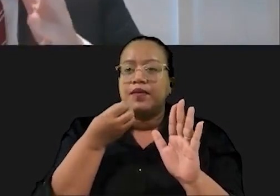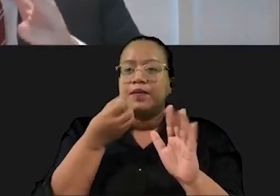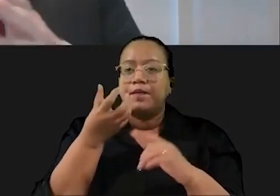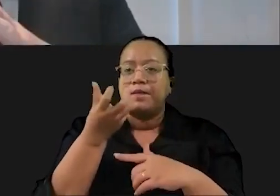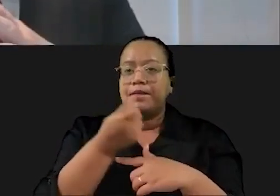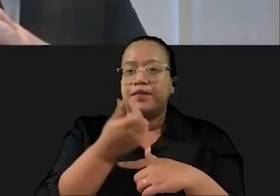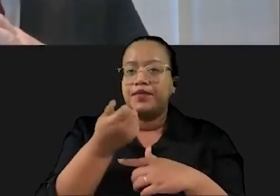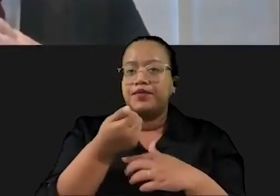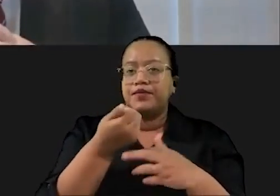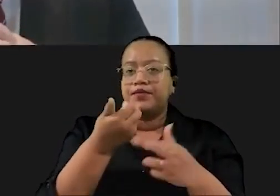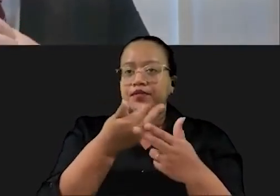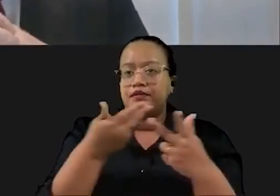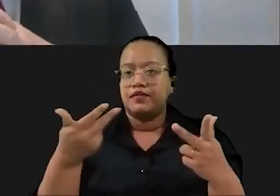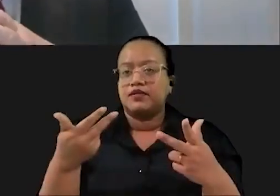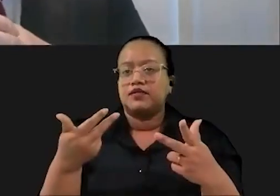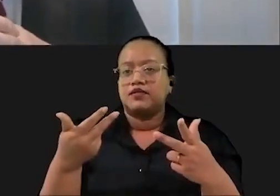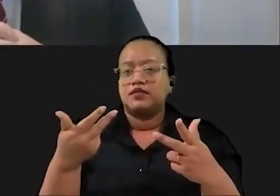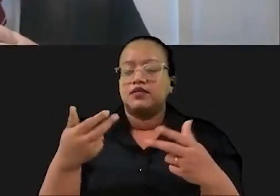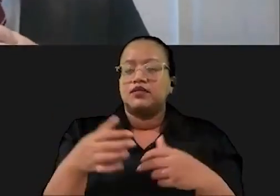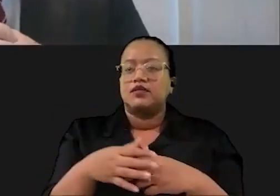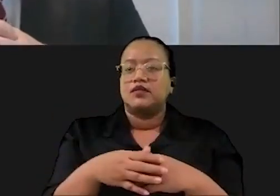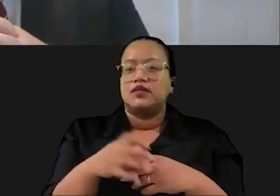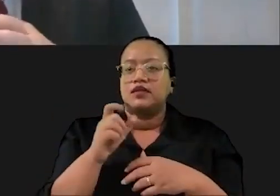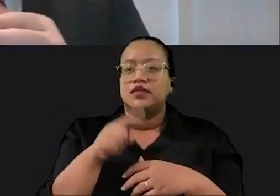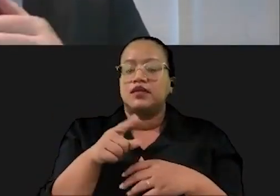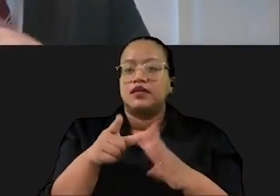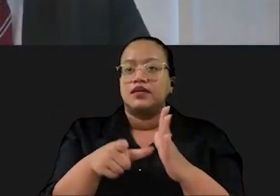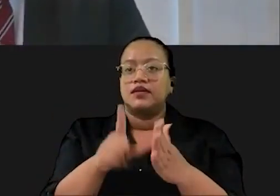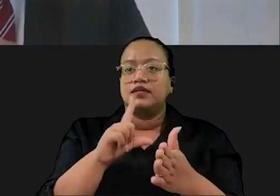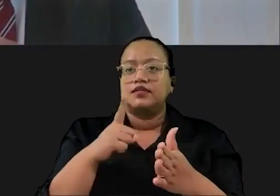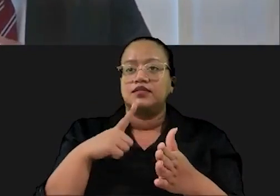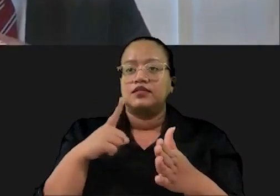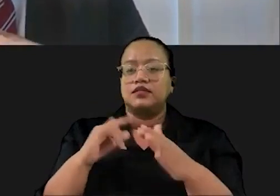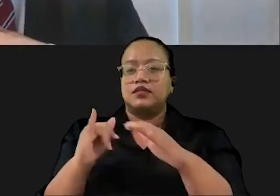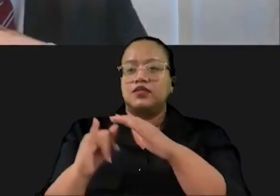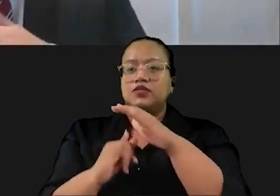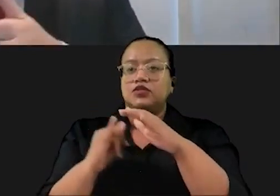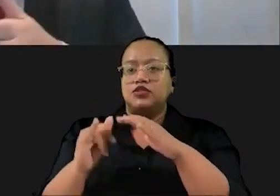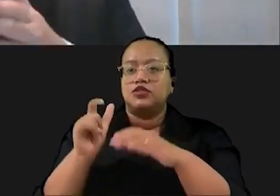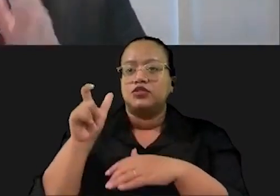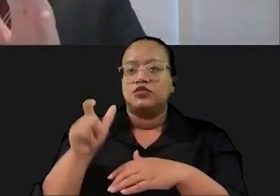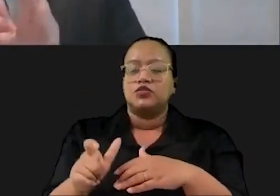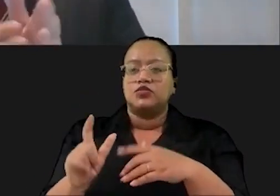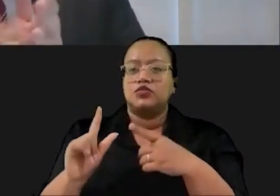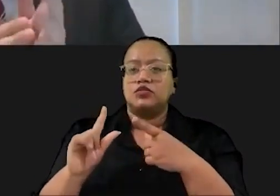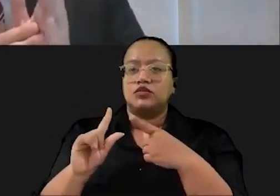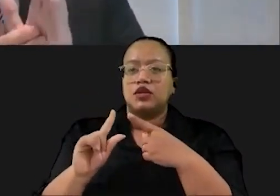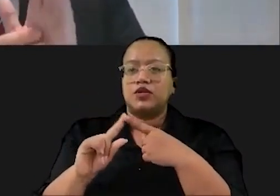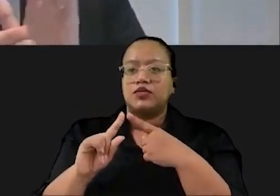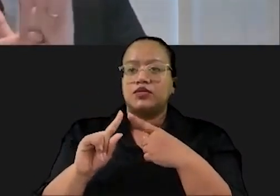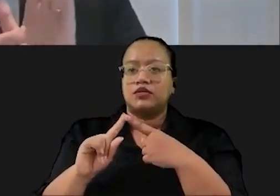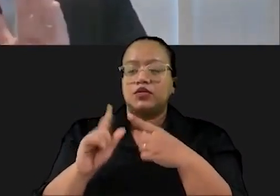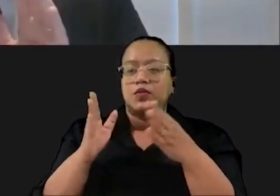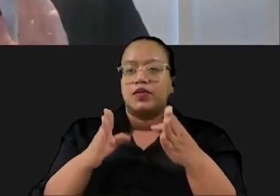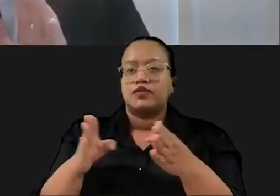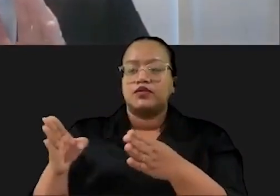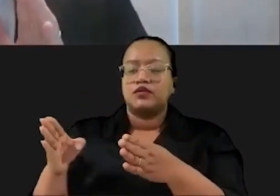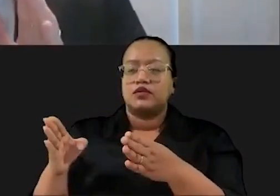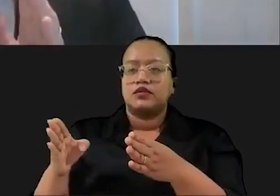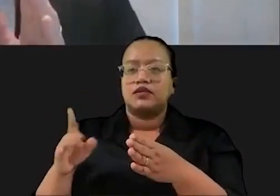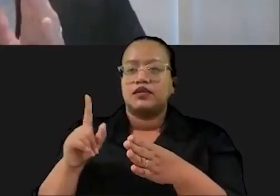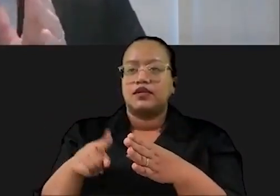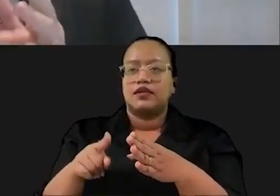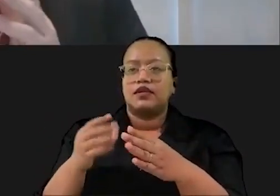o instituto da contestação padronizada, que era algo que ficava depositado em secretaria, e em todos os processos a gente juntava a